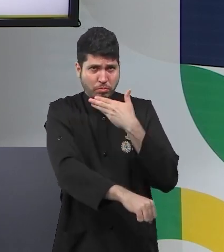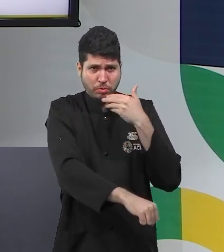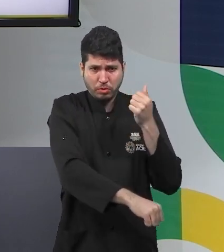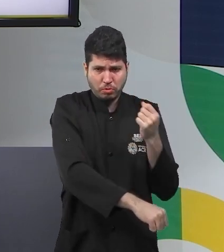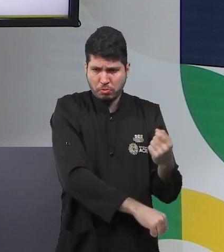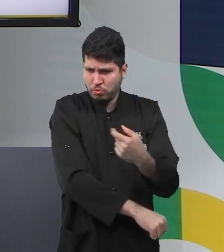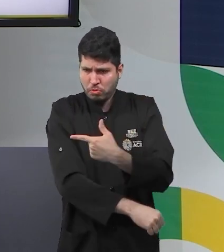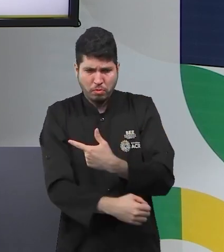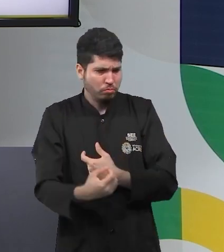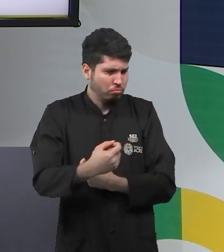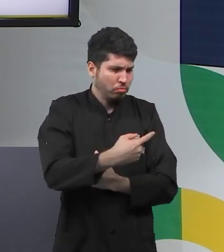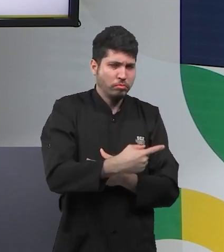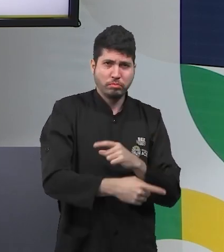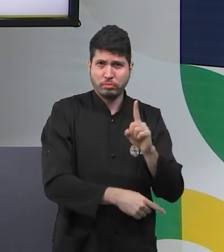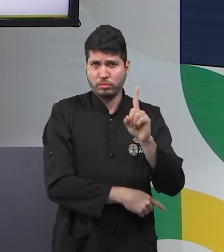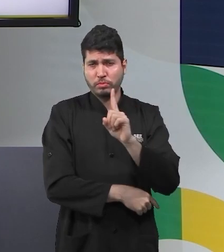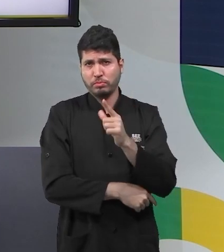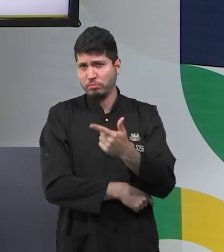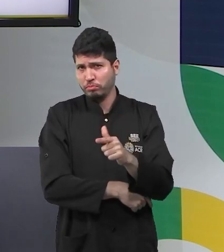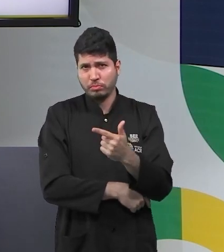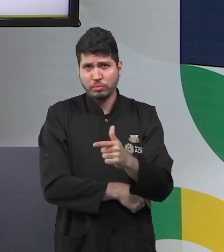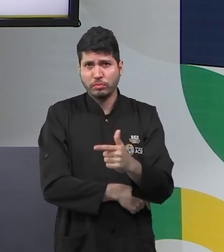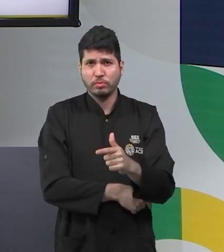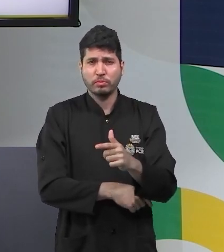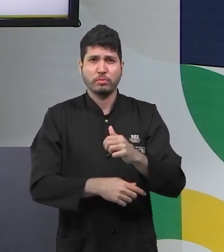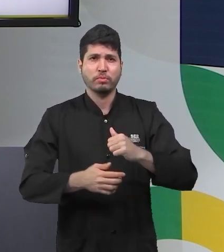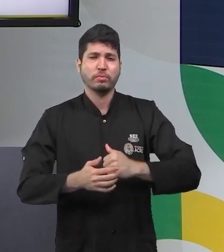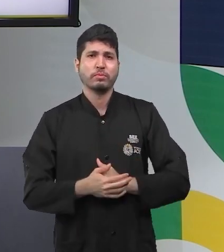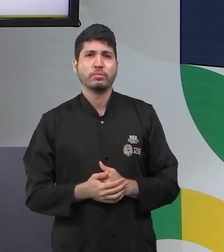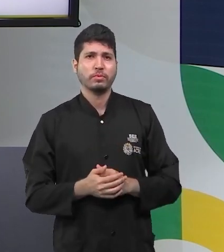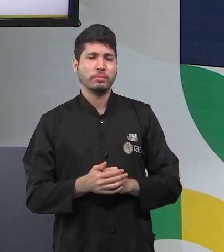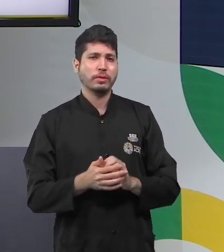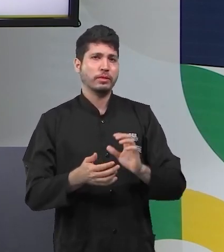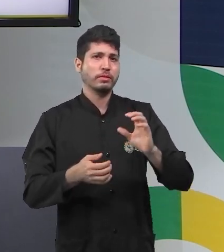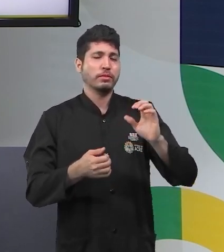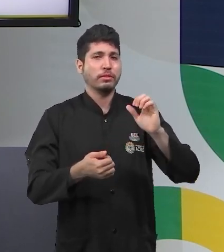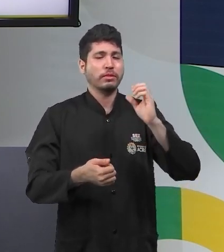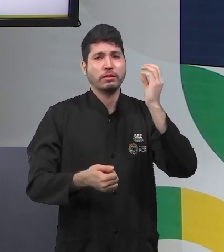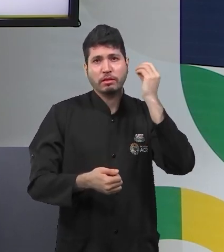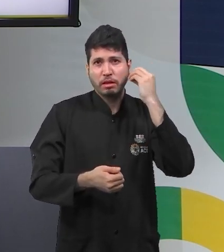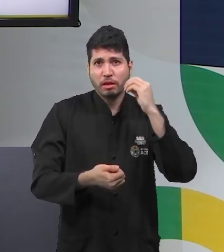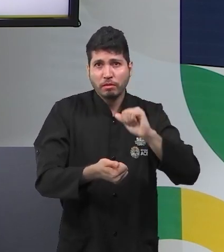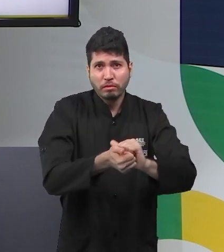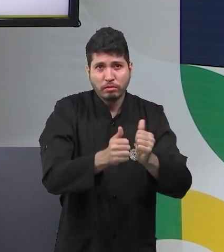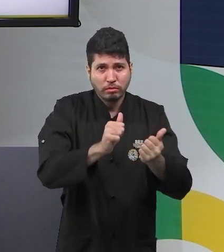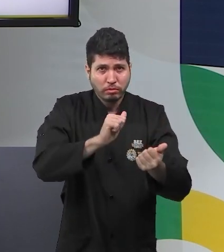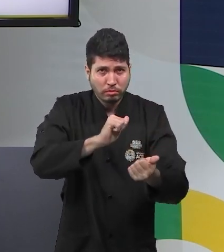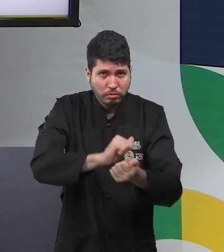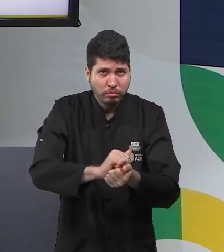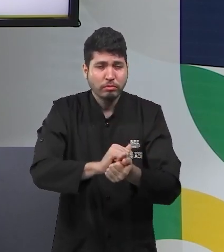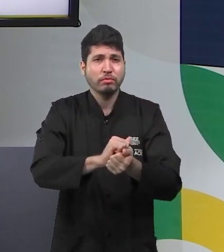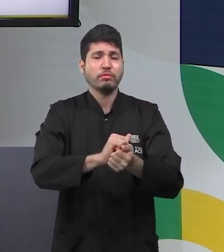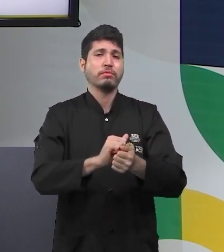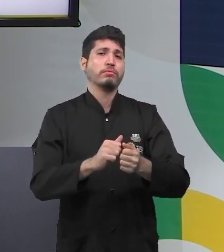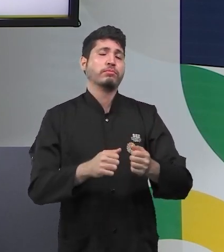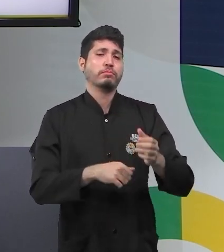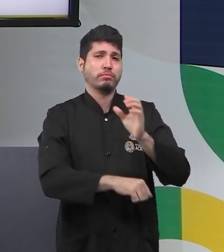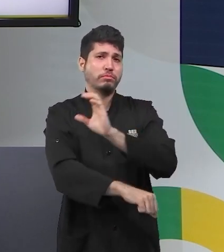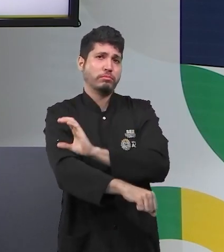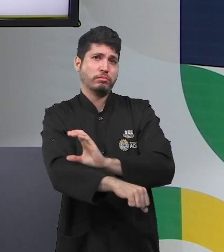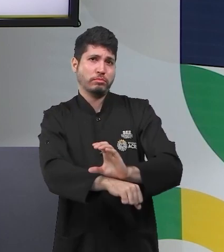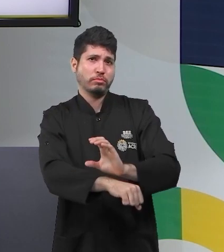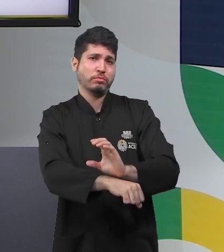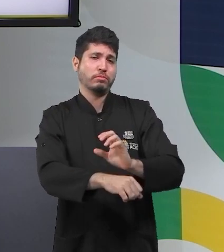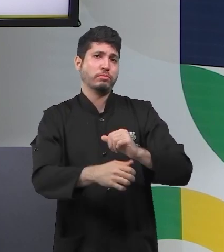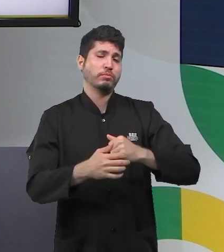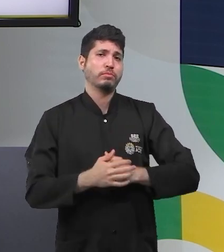diferentes do que seriam as práticas adequadas para um contexto social, sendo que as sociedades eram distintas, em situações